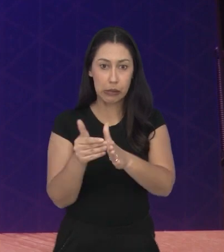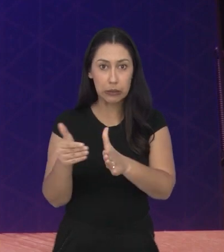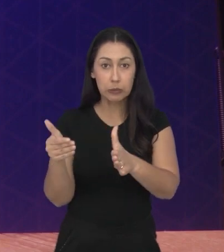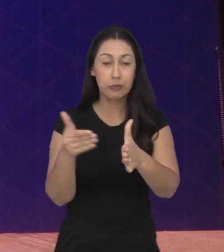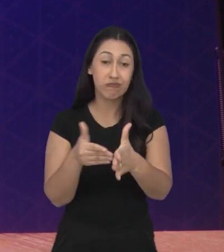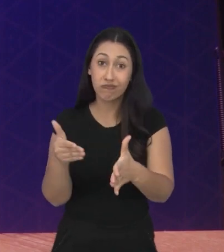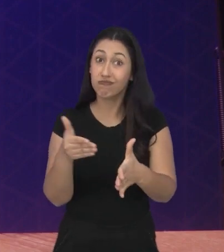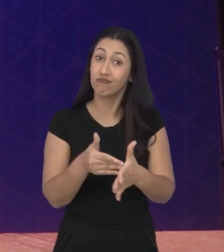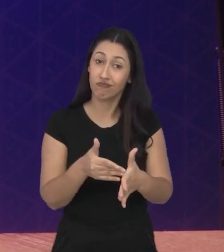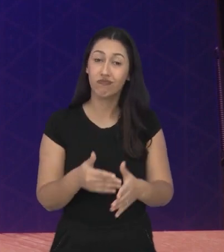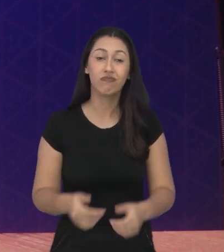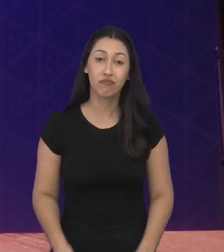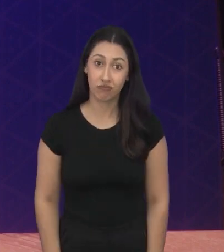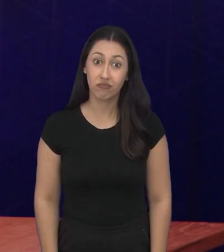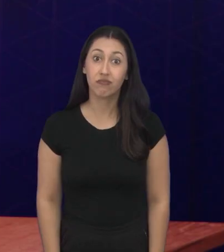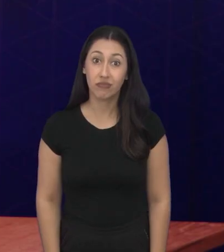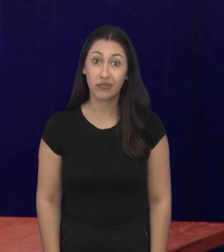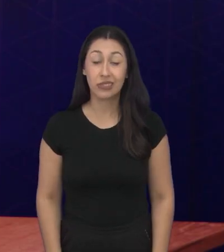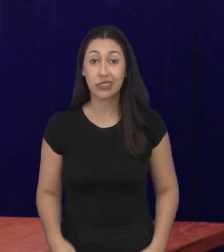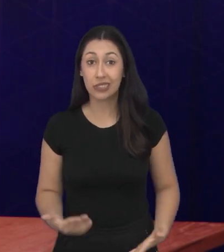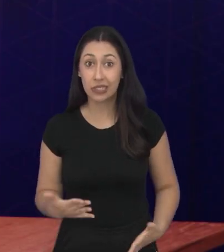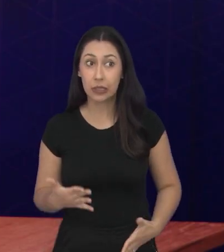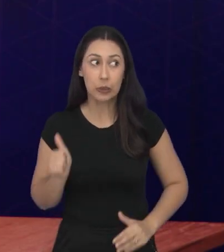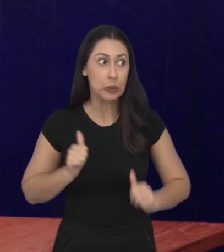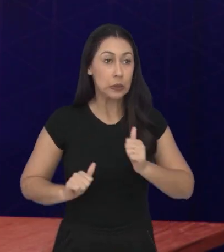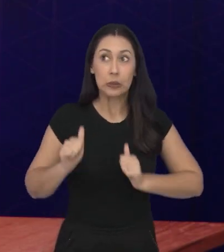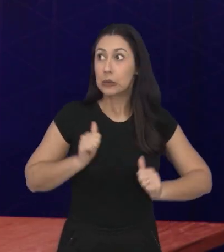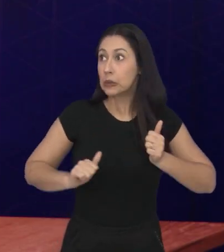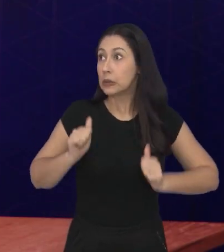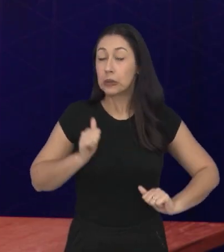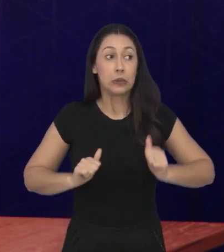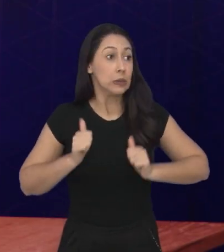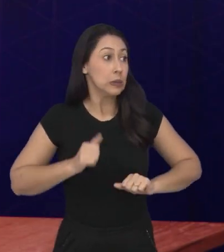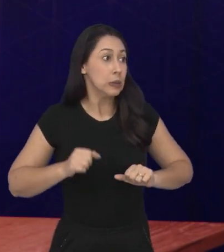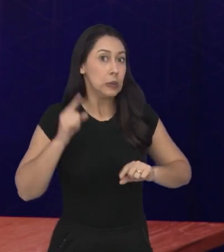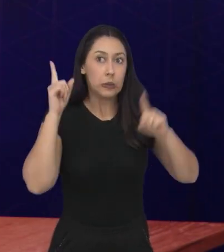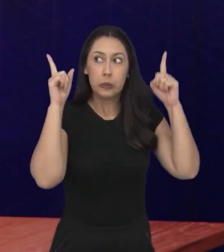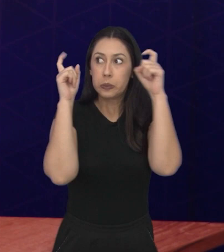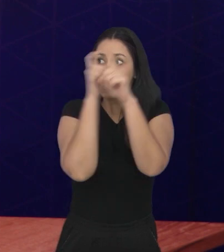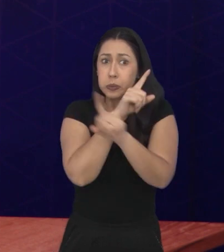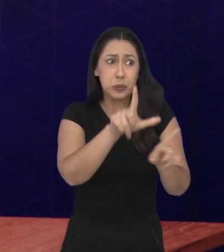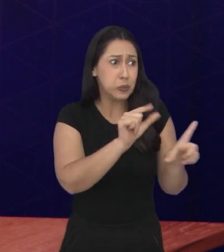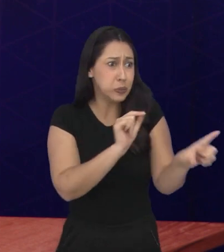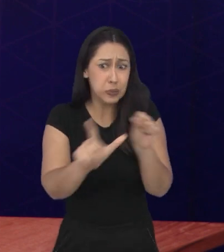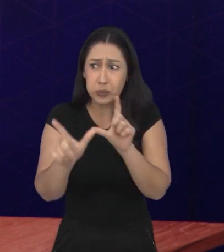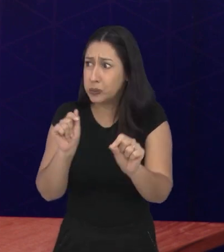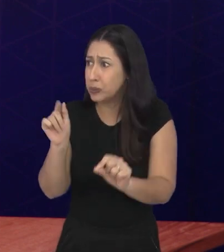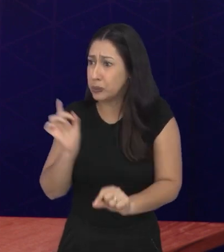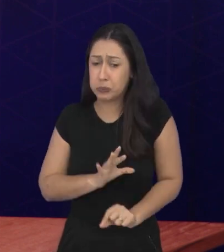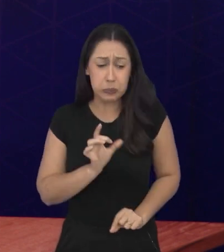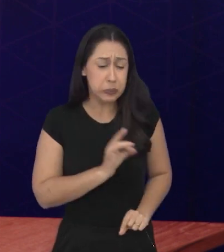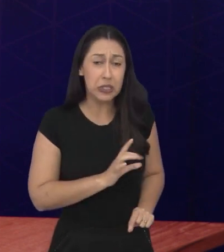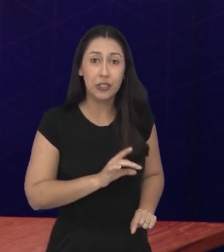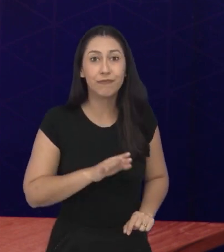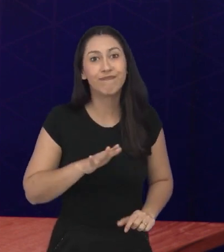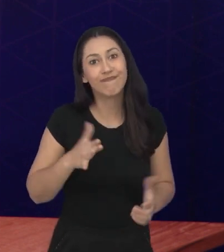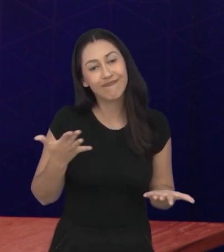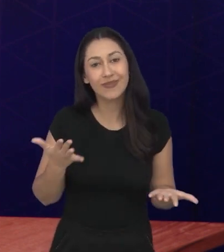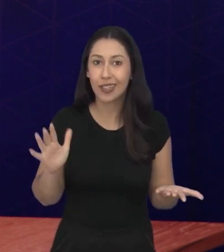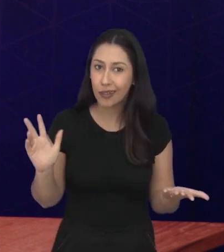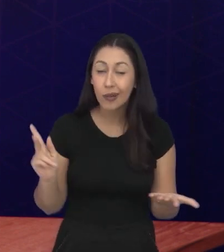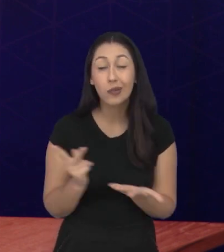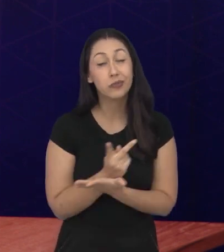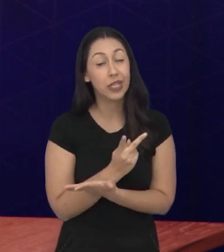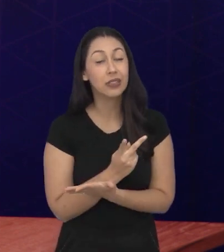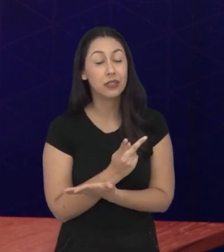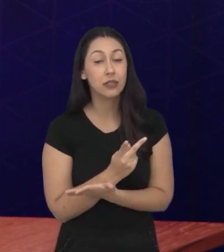deixando estagnados na vida. Ter dificuldade, ansiedade ou até mesmo um pouco de medo na hora de fazer uma escolha é algo que faz parte da